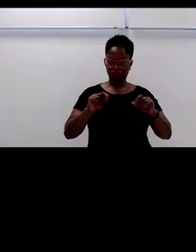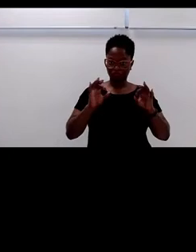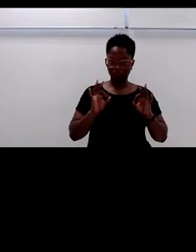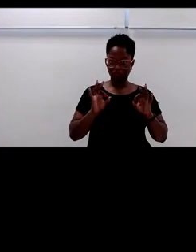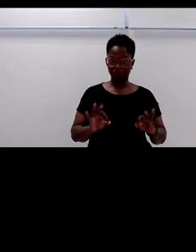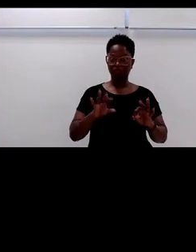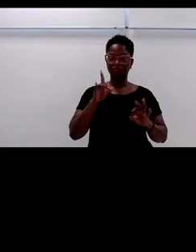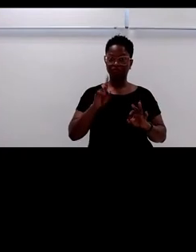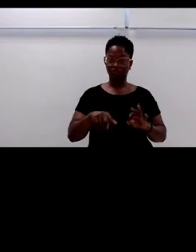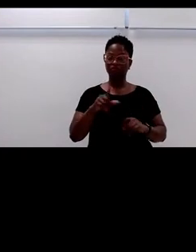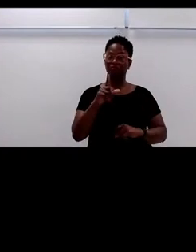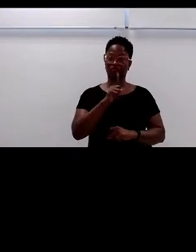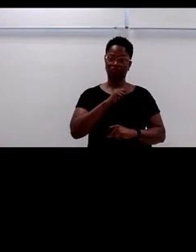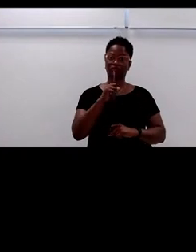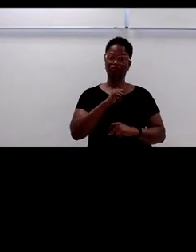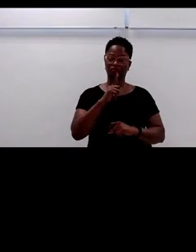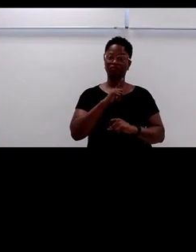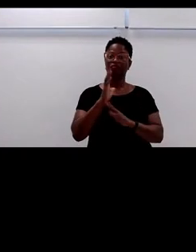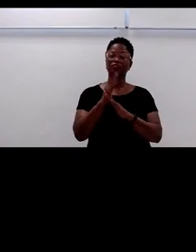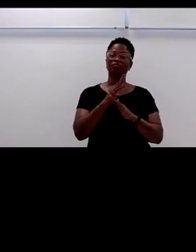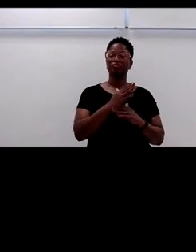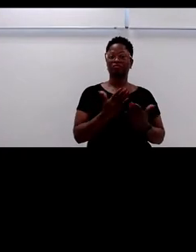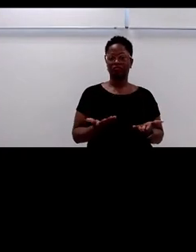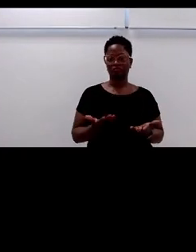estava solto, né? O que estava frouxo.